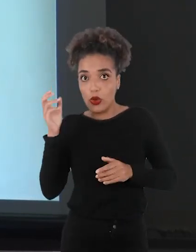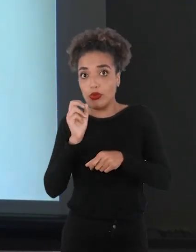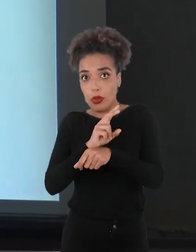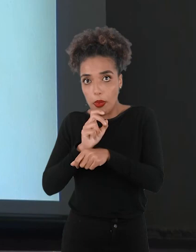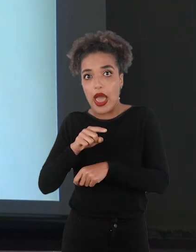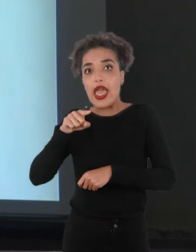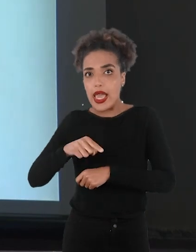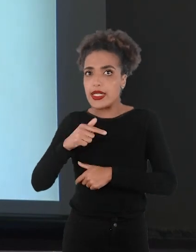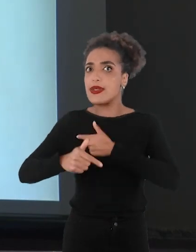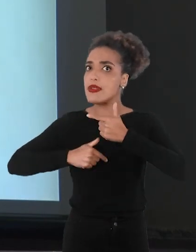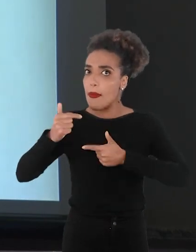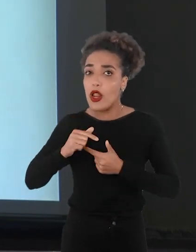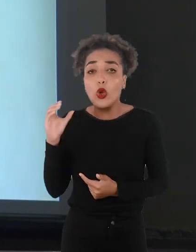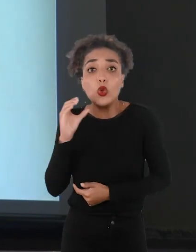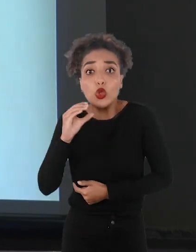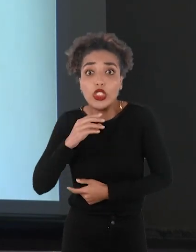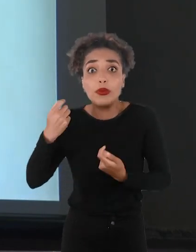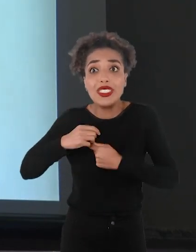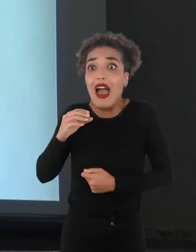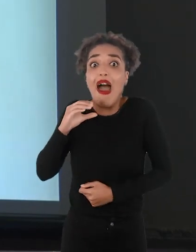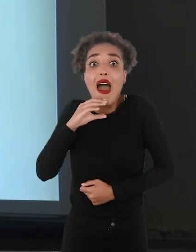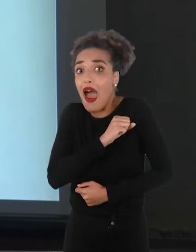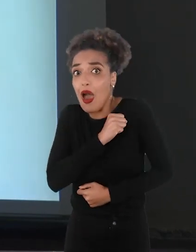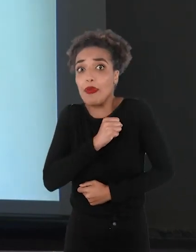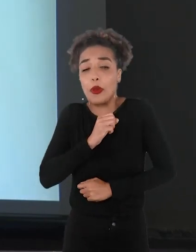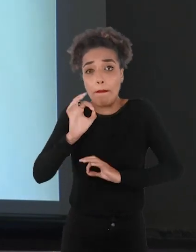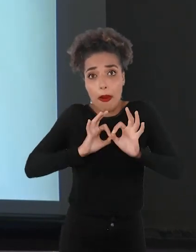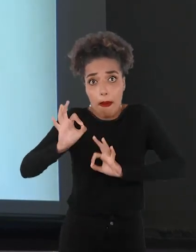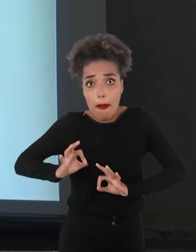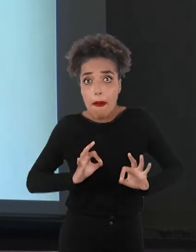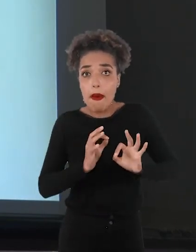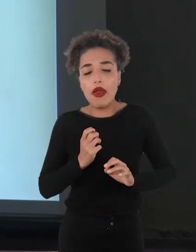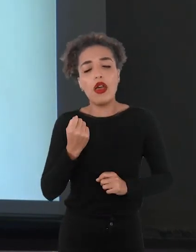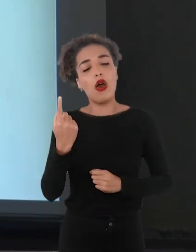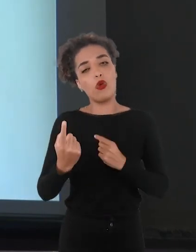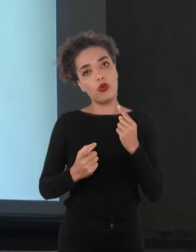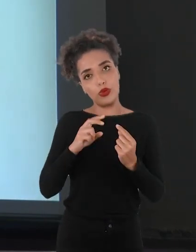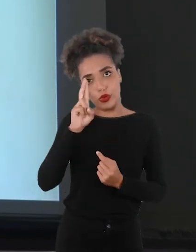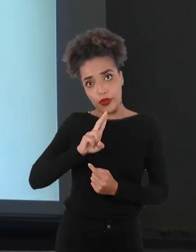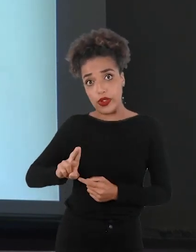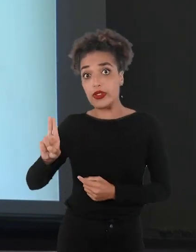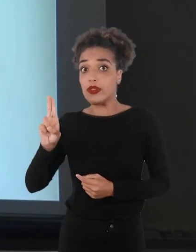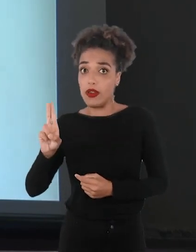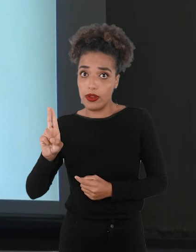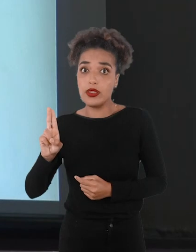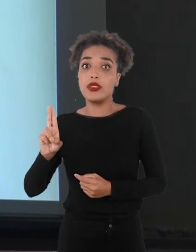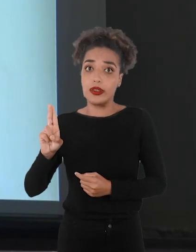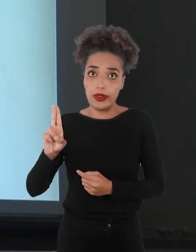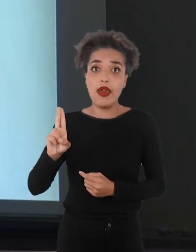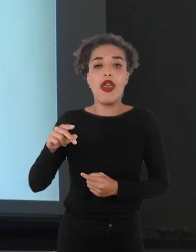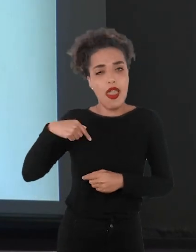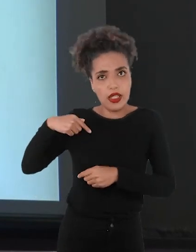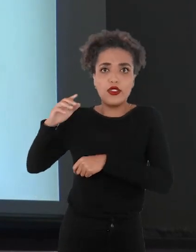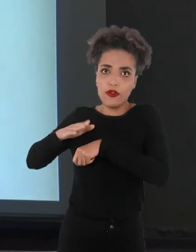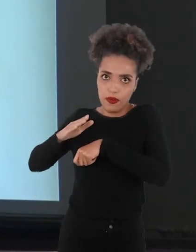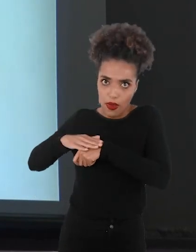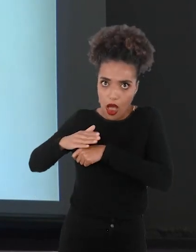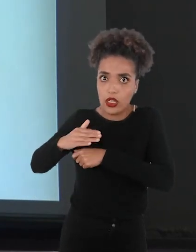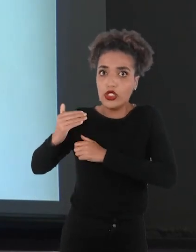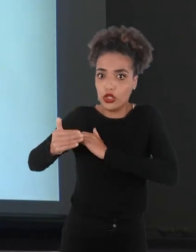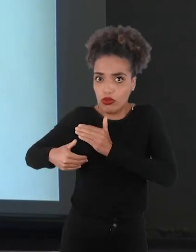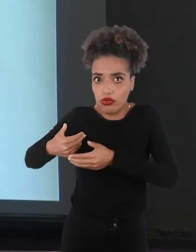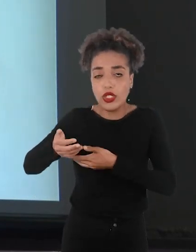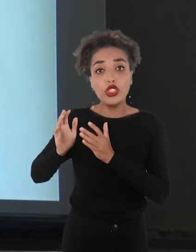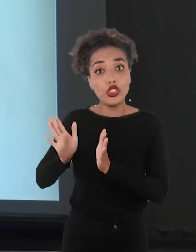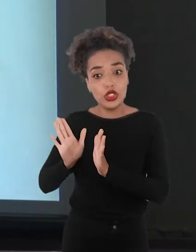uma tarefa para ontem, que algumas universidades, em alguma medida, têm feito,